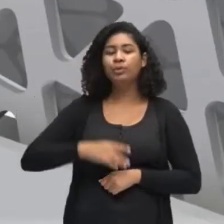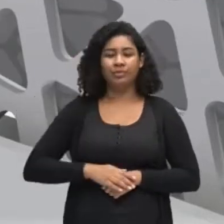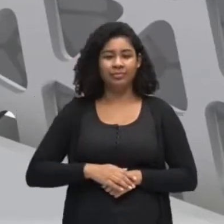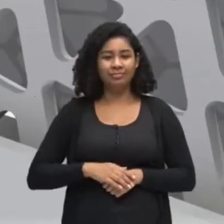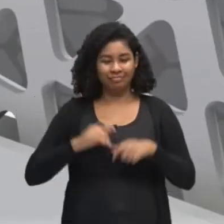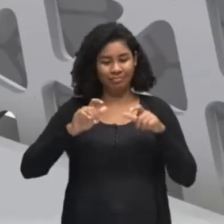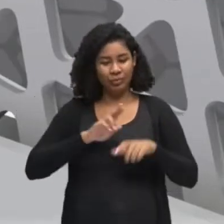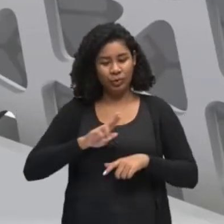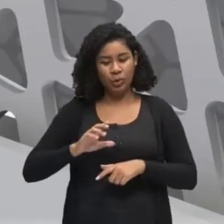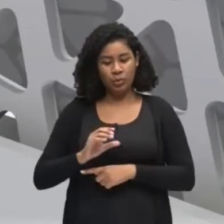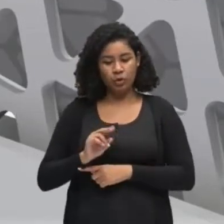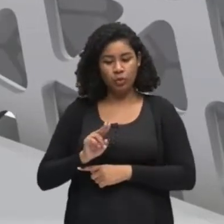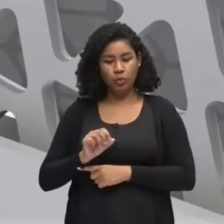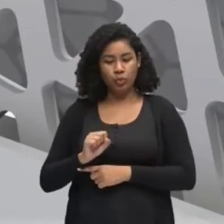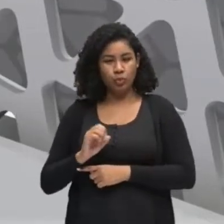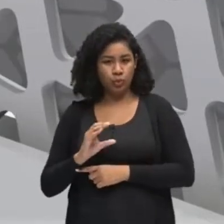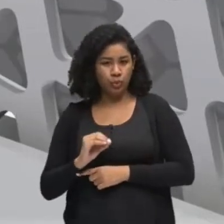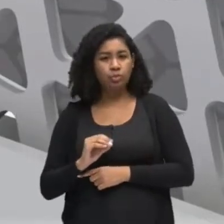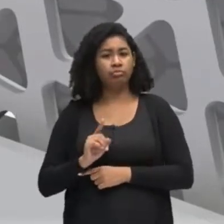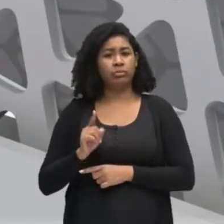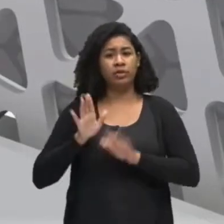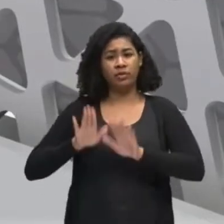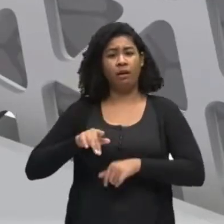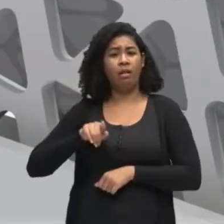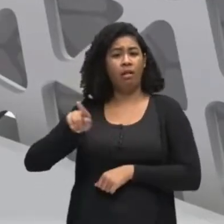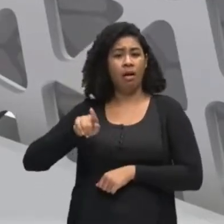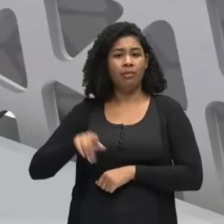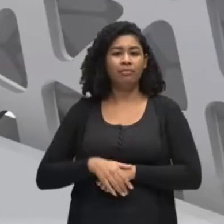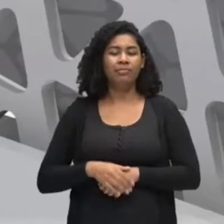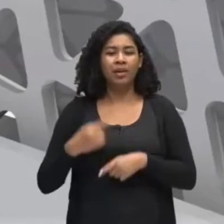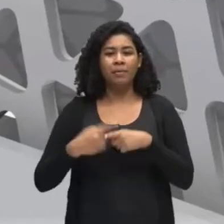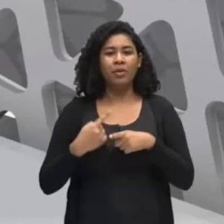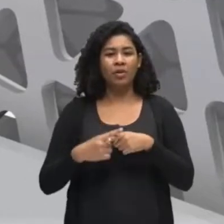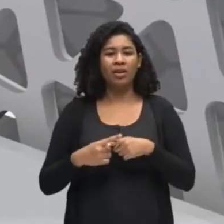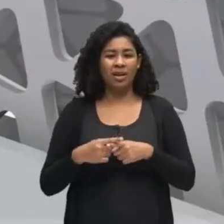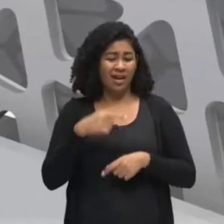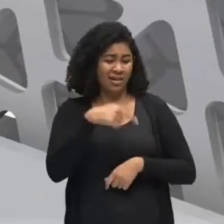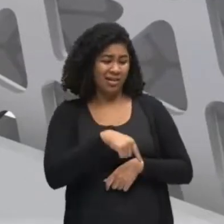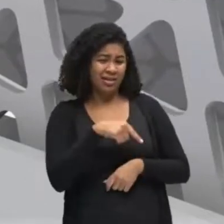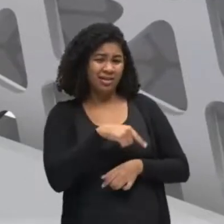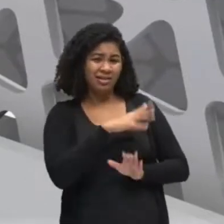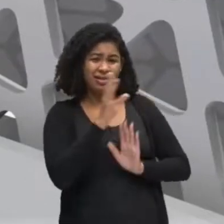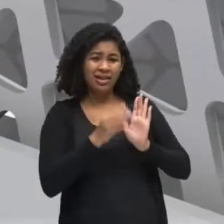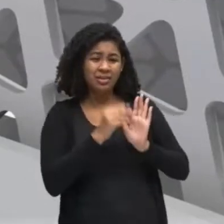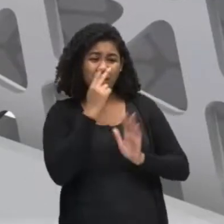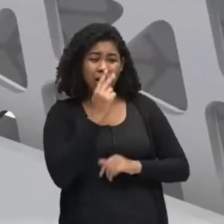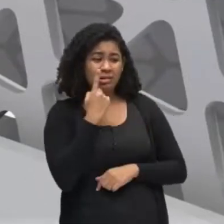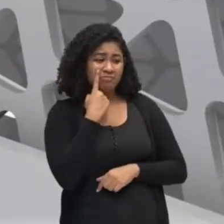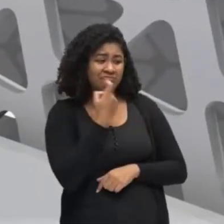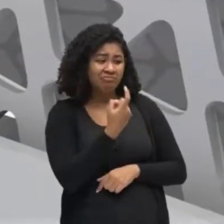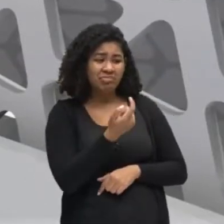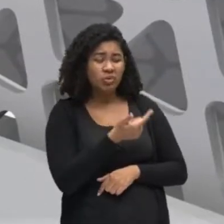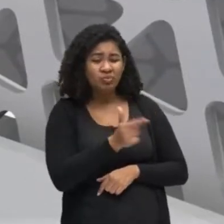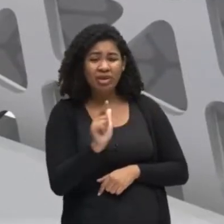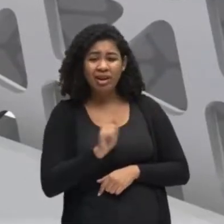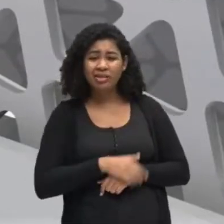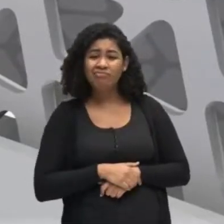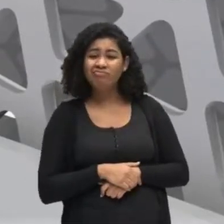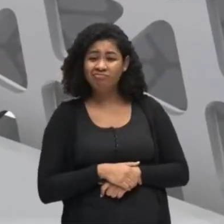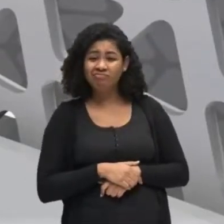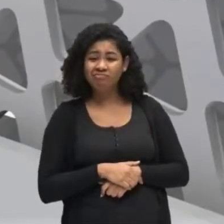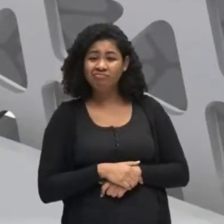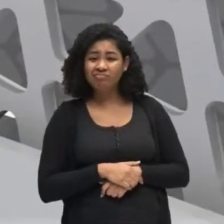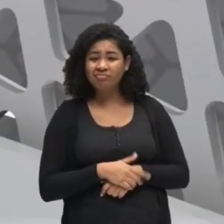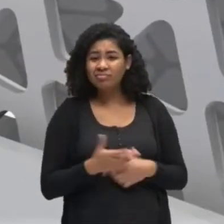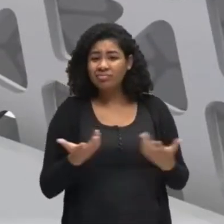estava a civilização Inca. Então, eles começam a observar que essa região não vai ser tão atrativa para eles. ok? Não